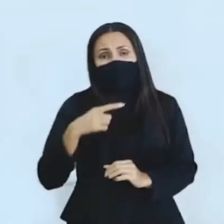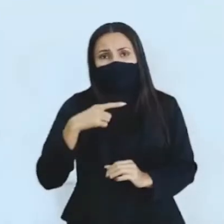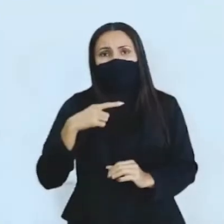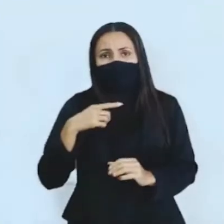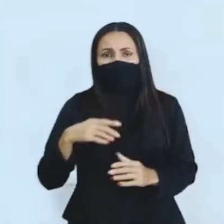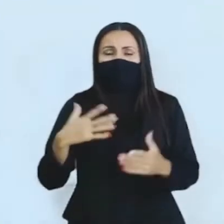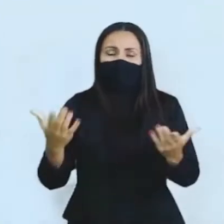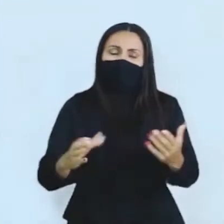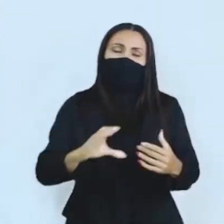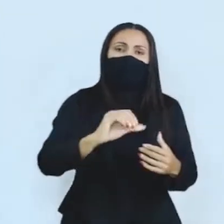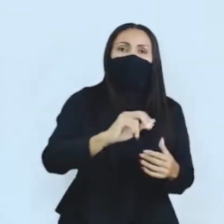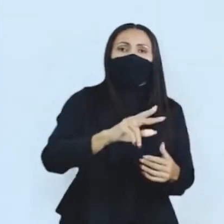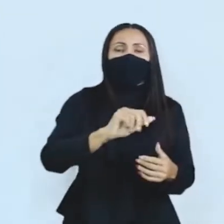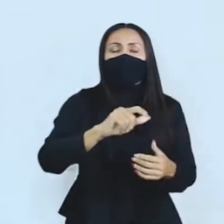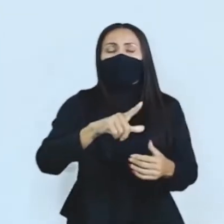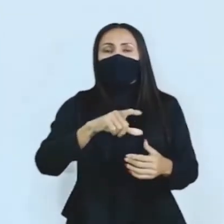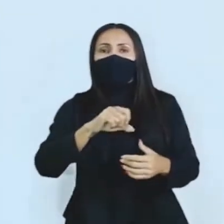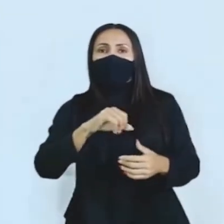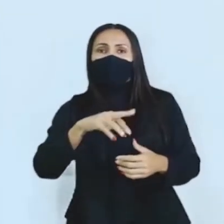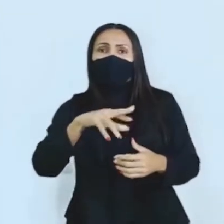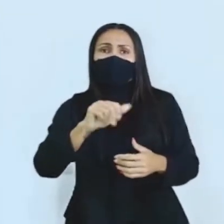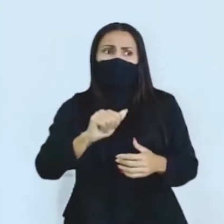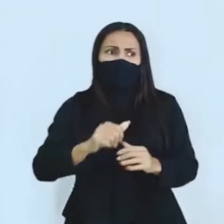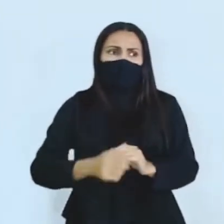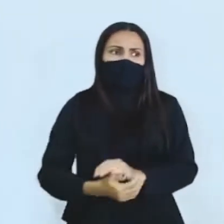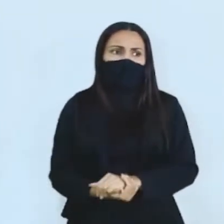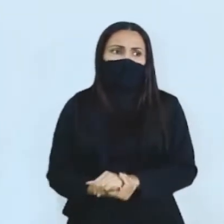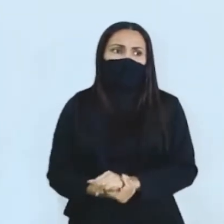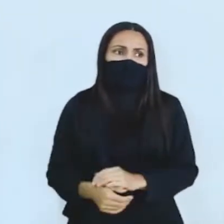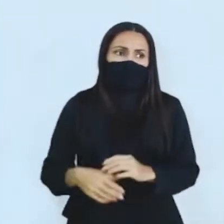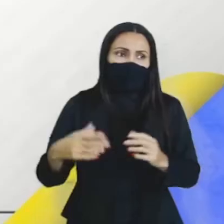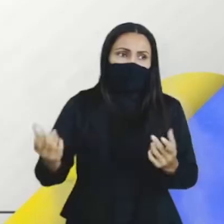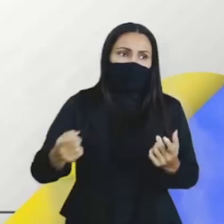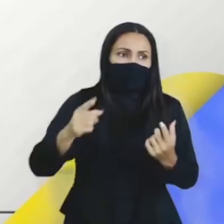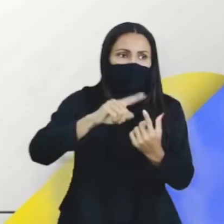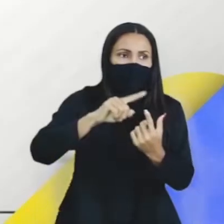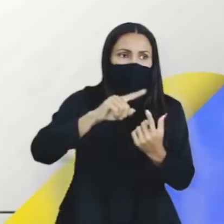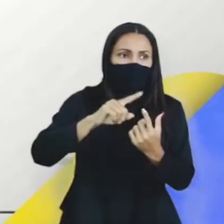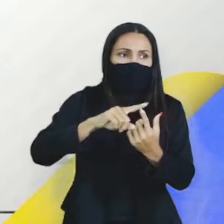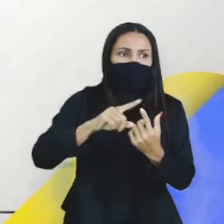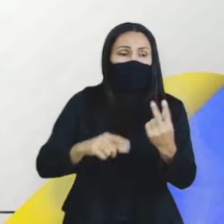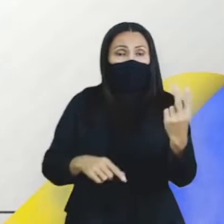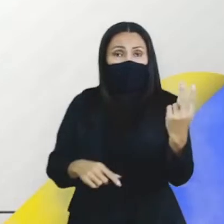a cavaleira. Então ela é uma projeção do tipo cilíndrico oblíqua.